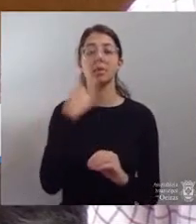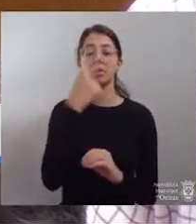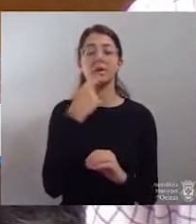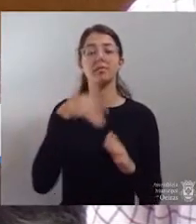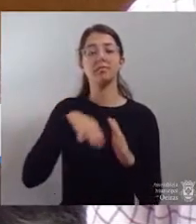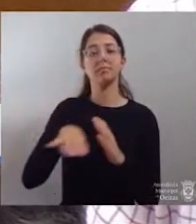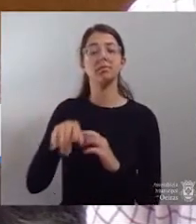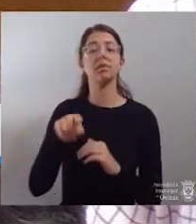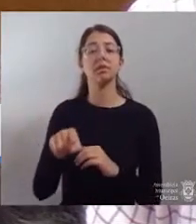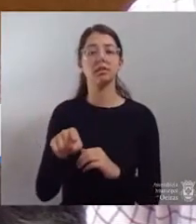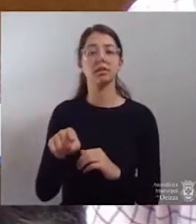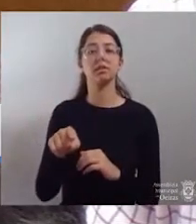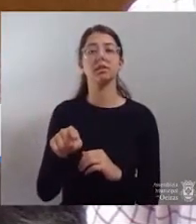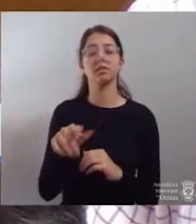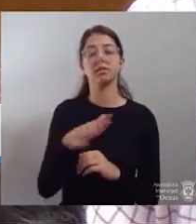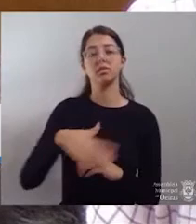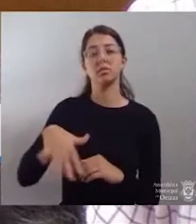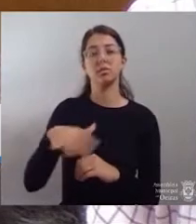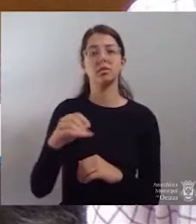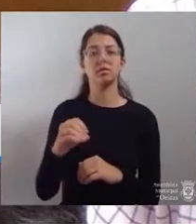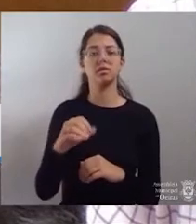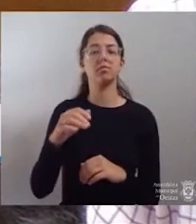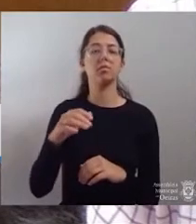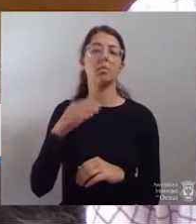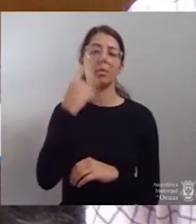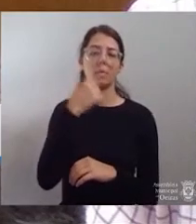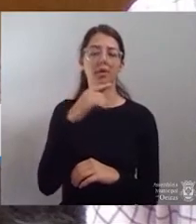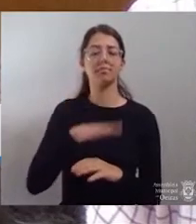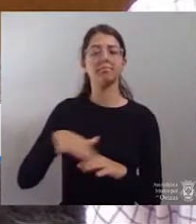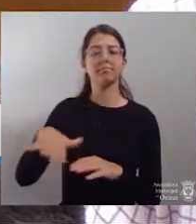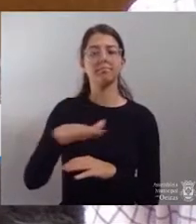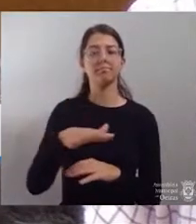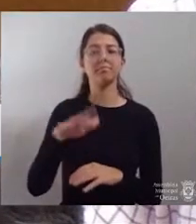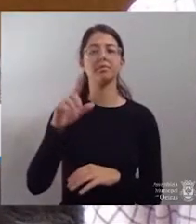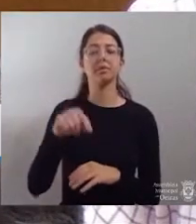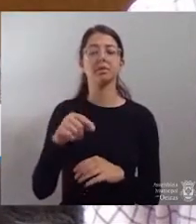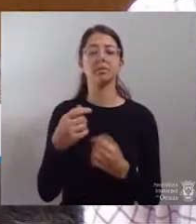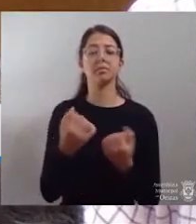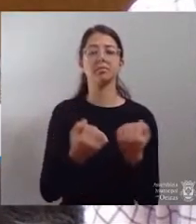de Oeiras, verificamos igualmente o crescimento desgarrado de Novas ZED